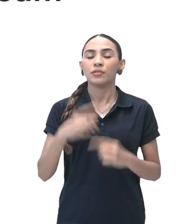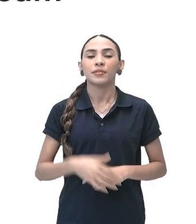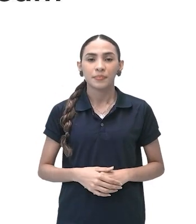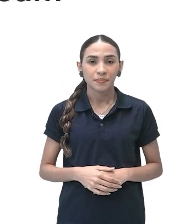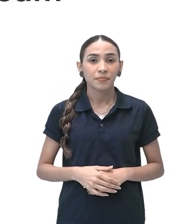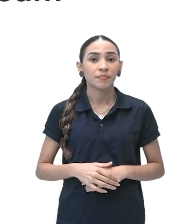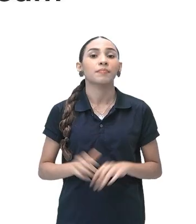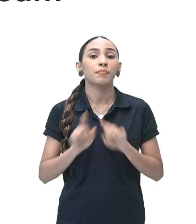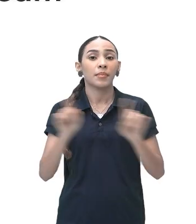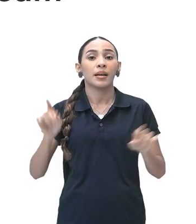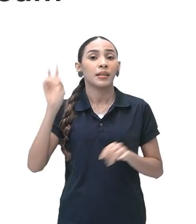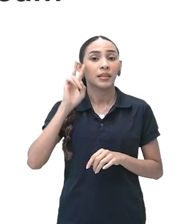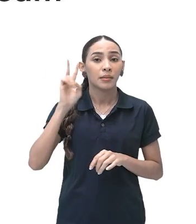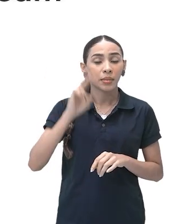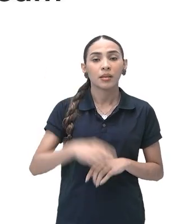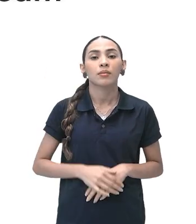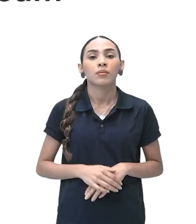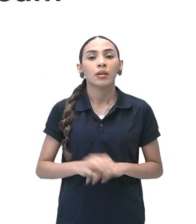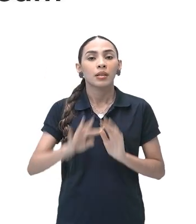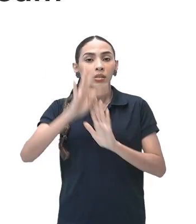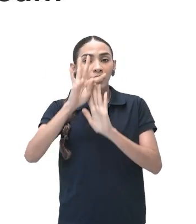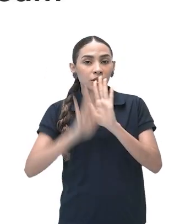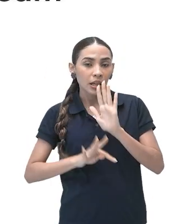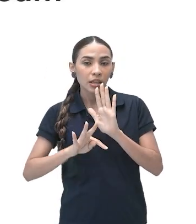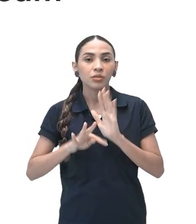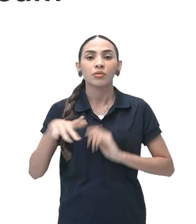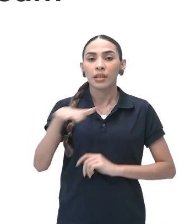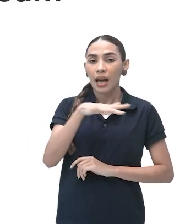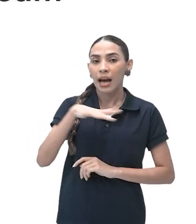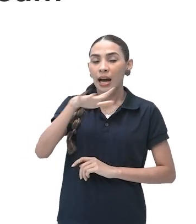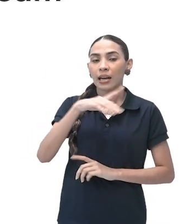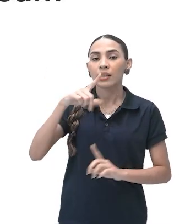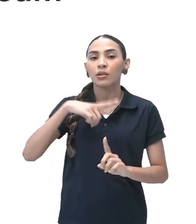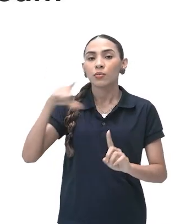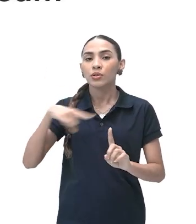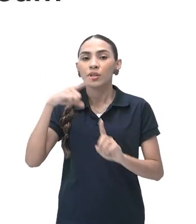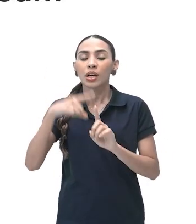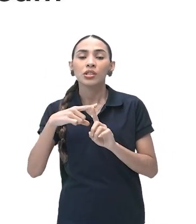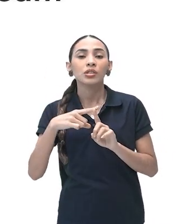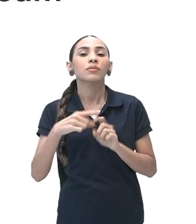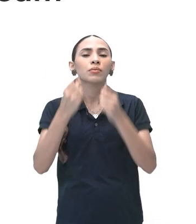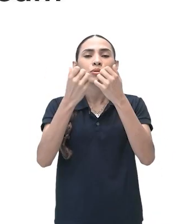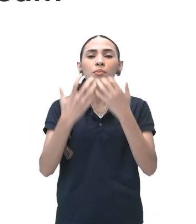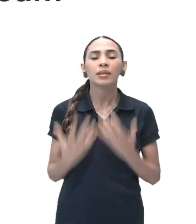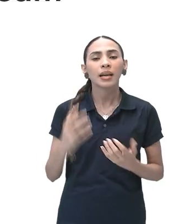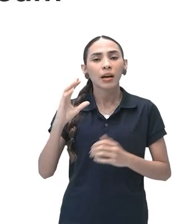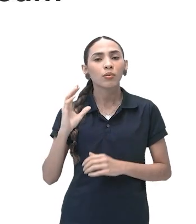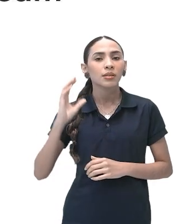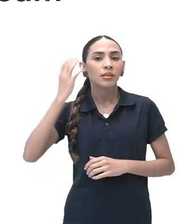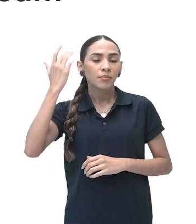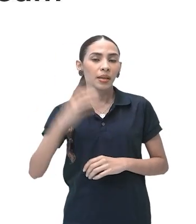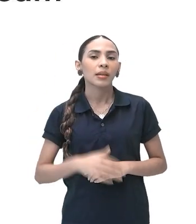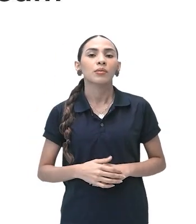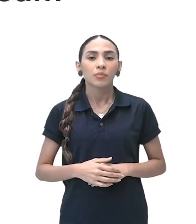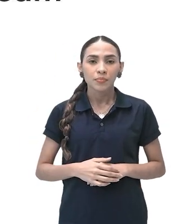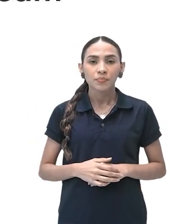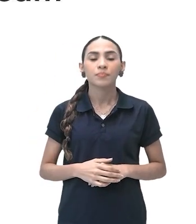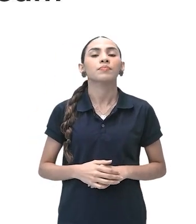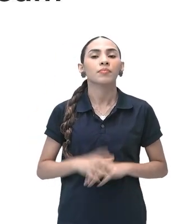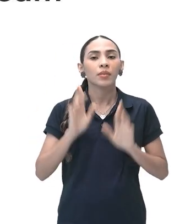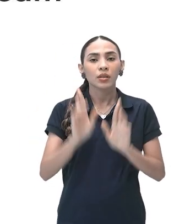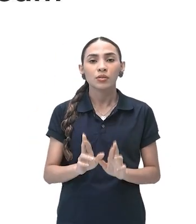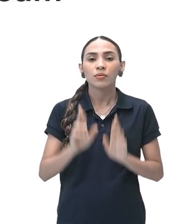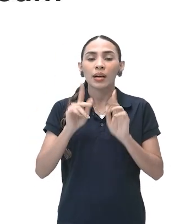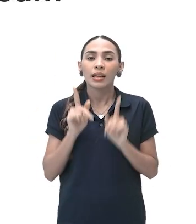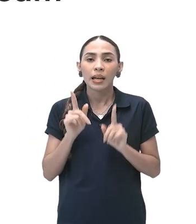aí, lembrando, esses textos dessa esfera buscam narrar situações, acontecimentos, circulando-os em